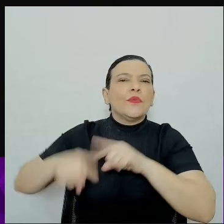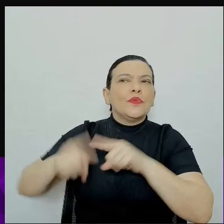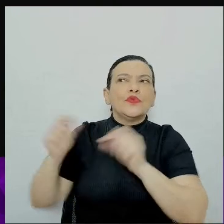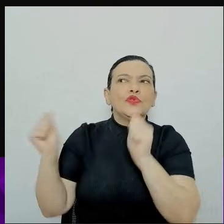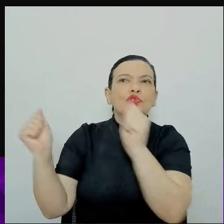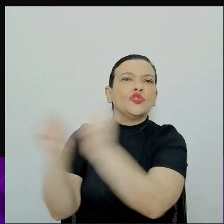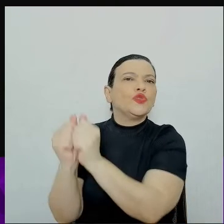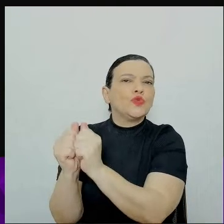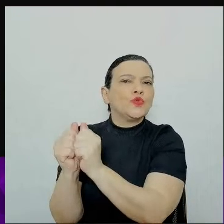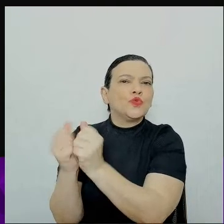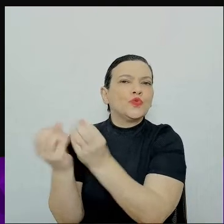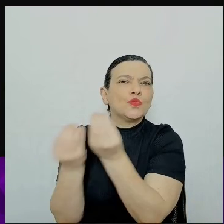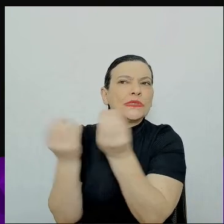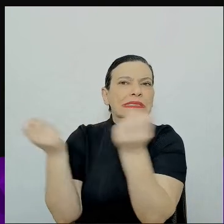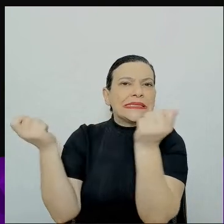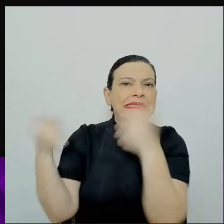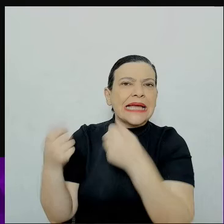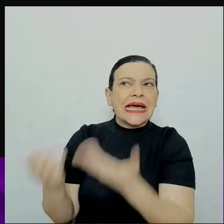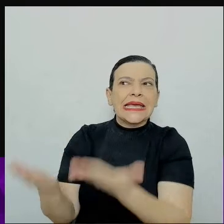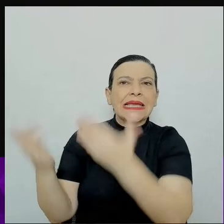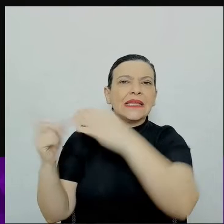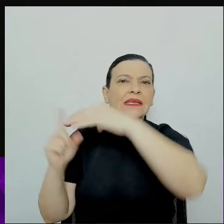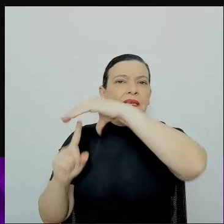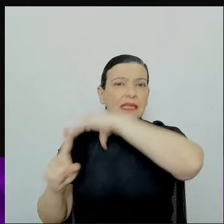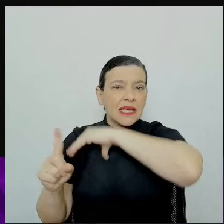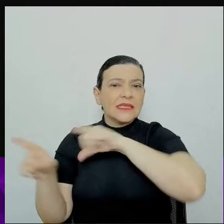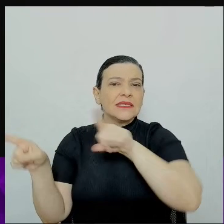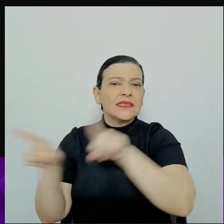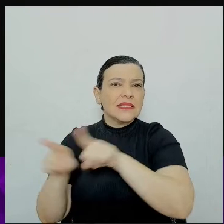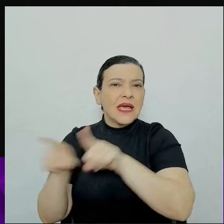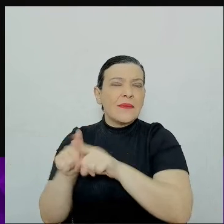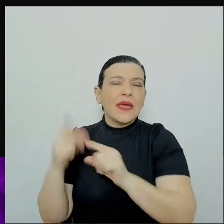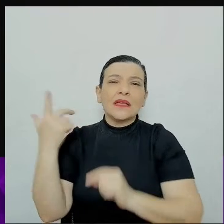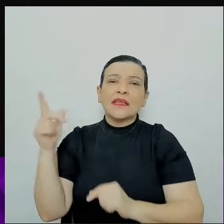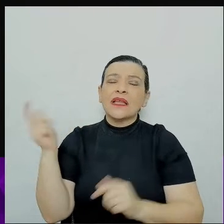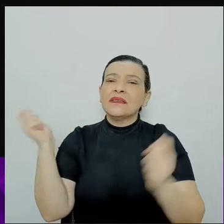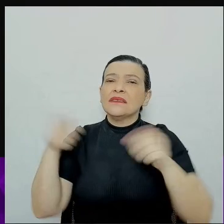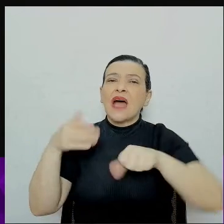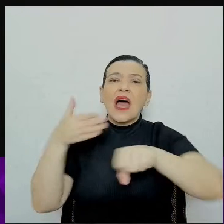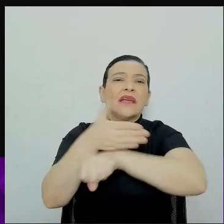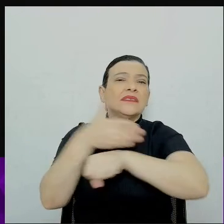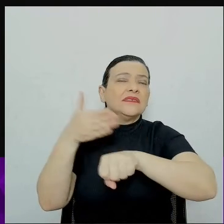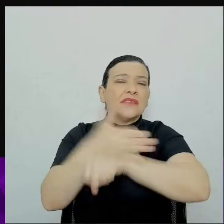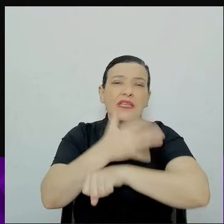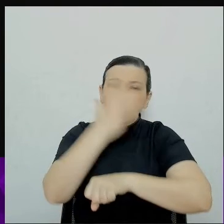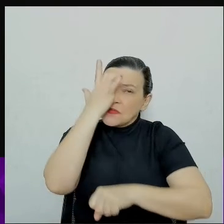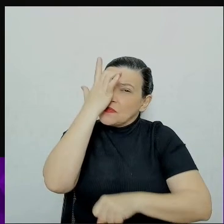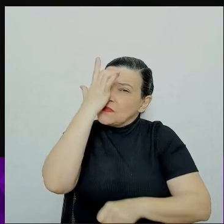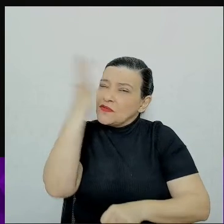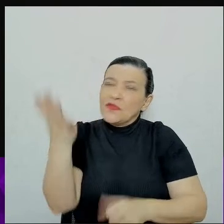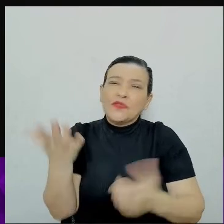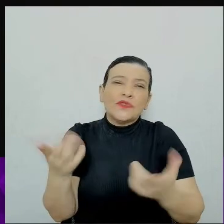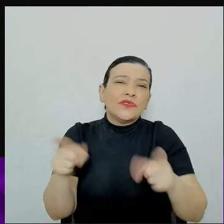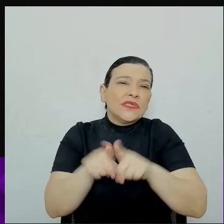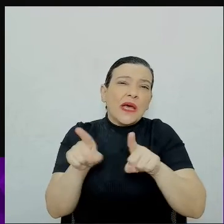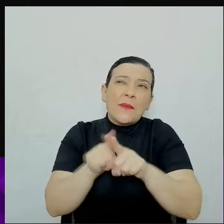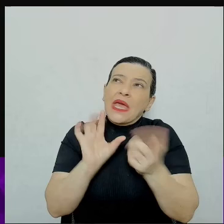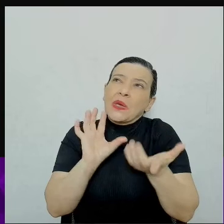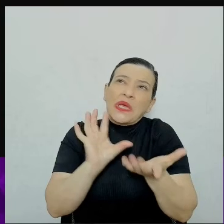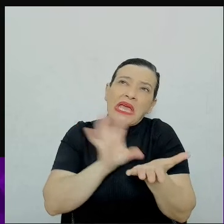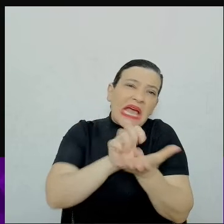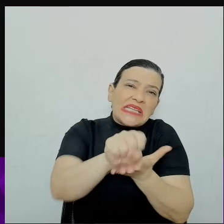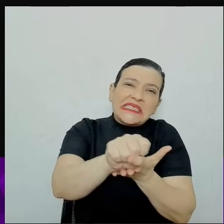gente consegue fazer com que o cliente faça um onboard de contas mais fluido? Com o mínimo de documentos possíveis? Sei